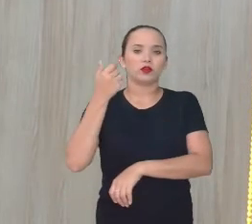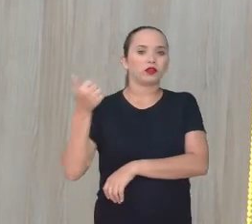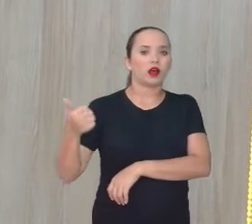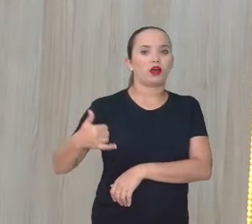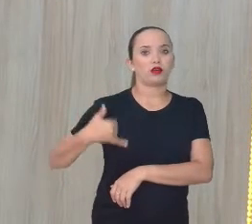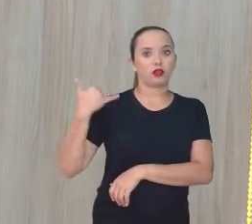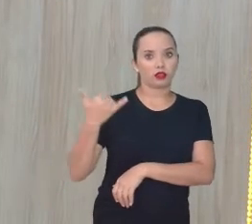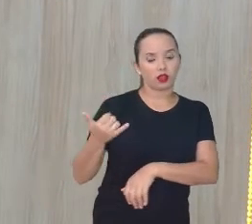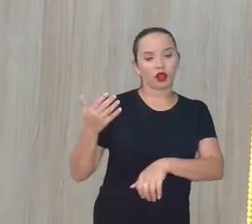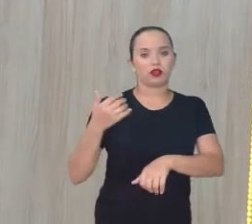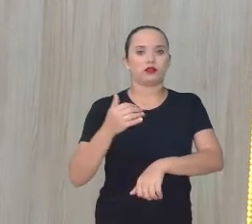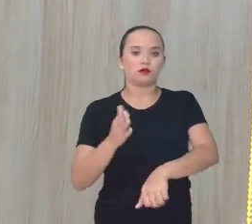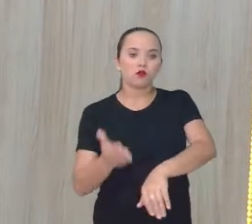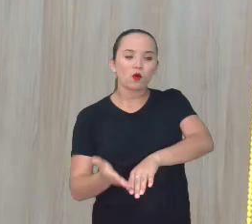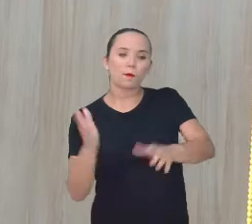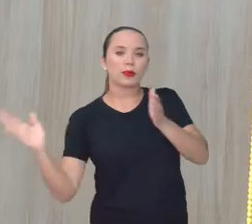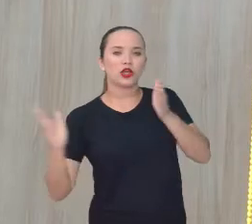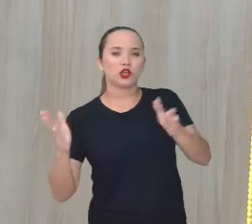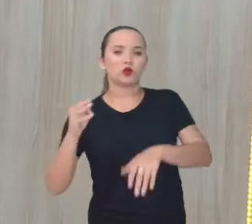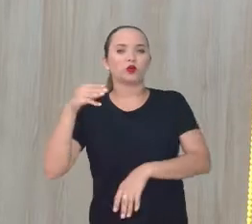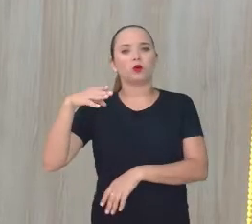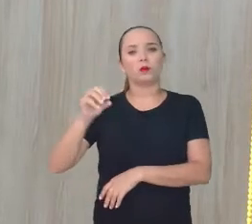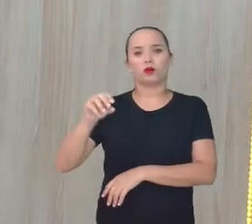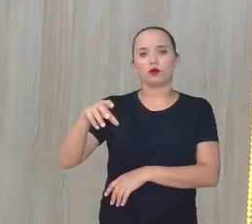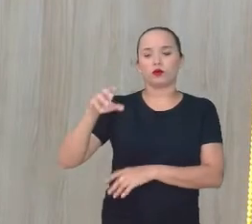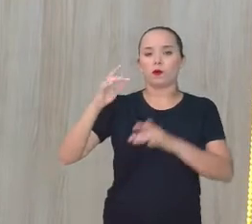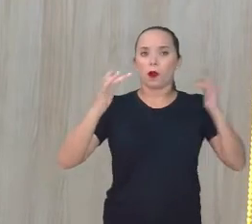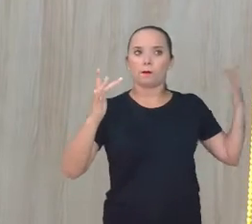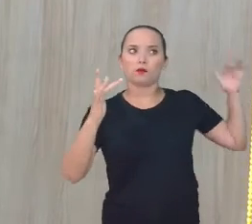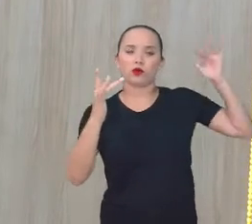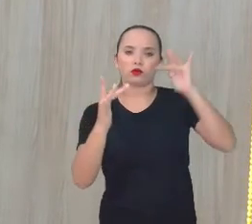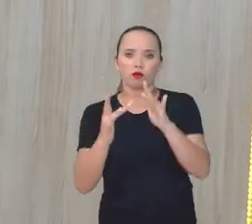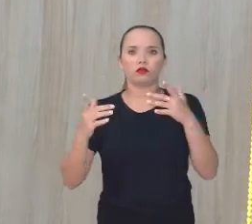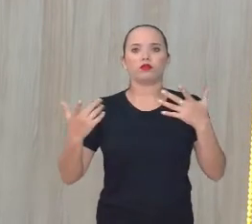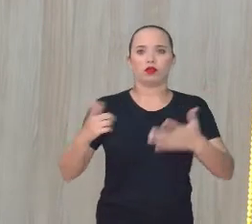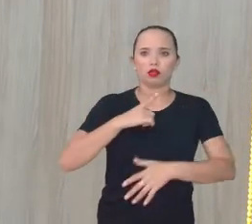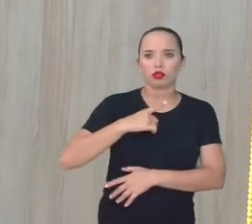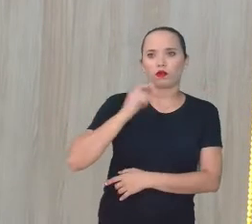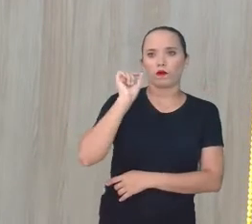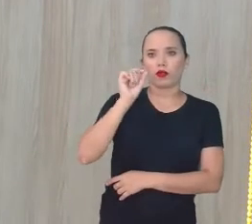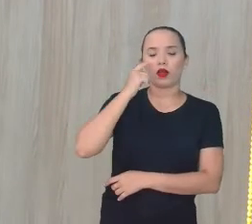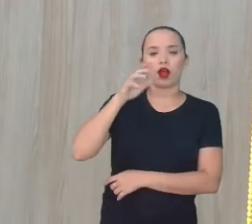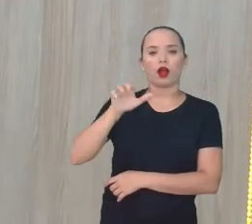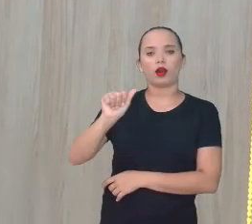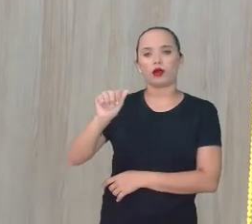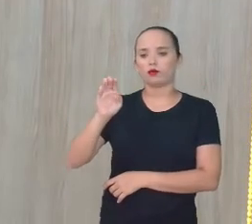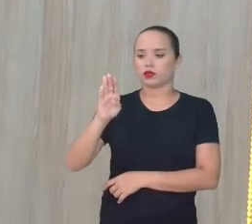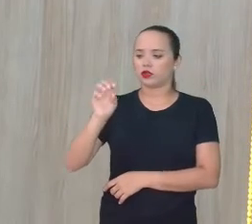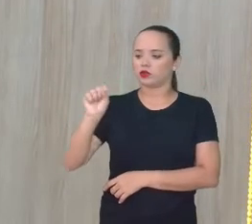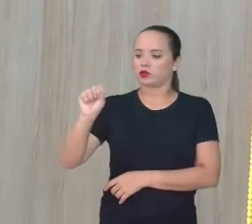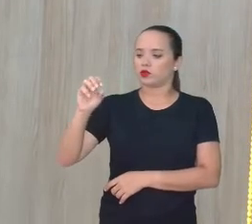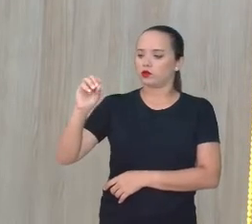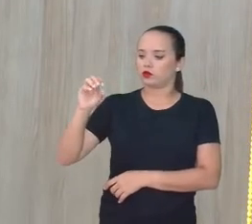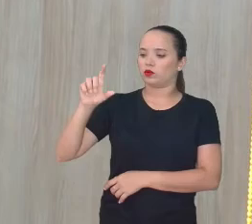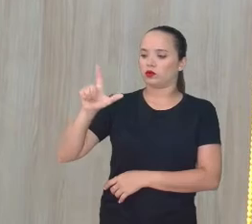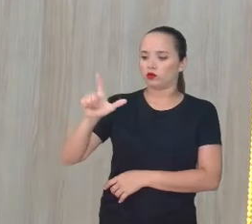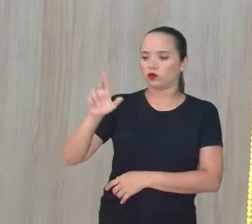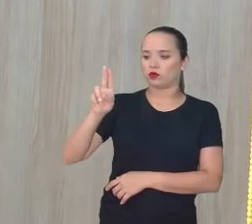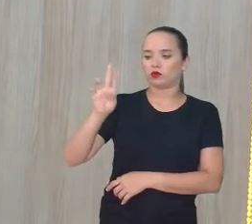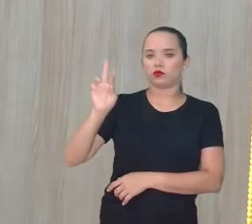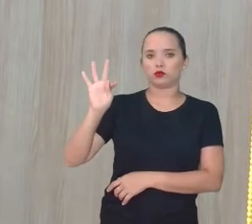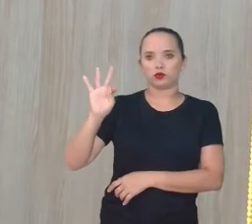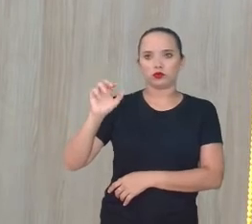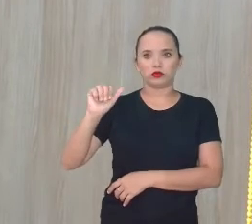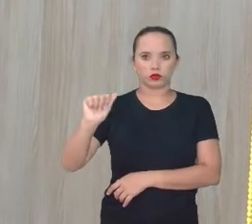onde a gente tem a constituição do que a gente chama de monarquias absolutas, onde o rei, certo,